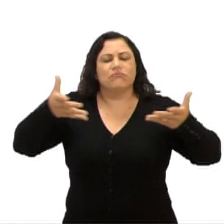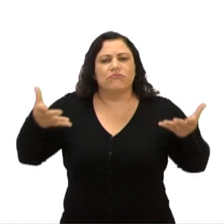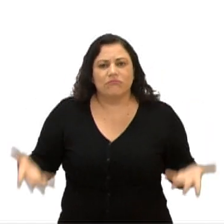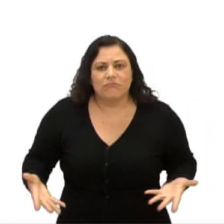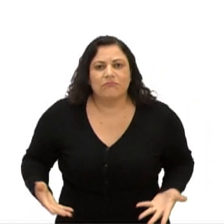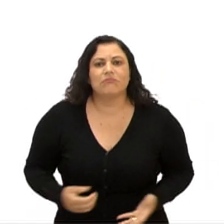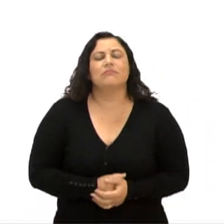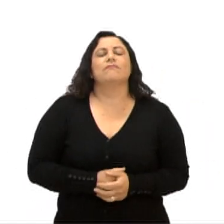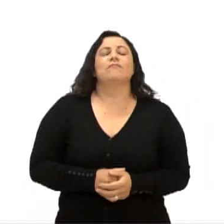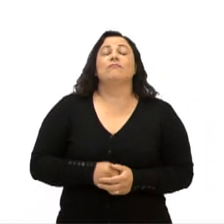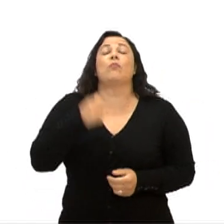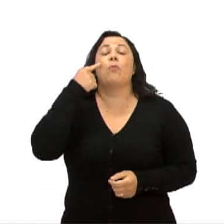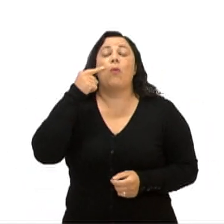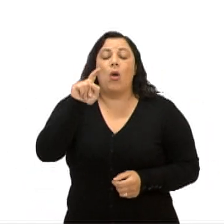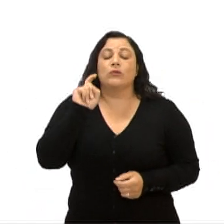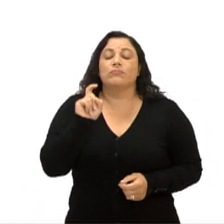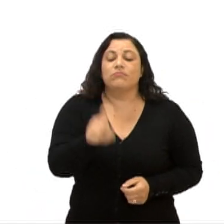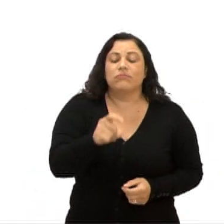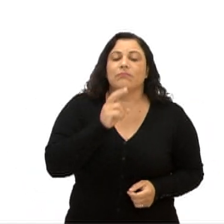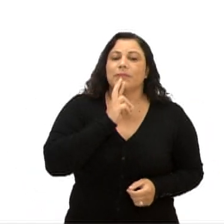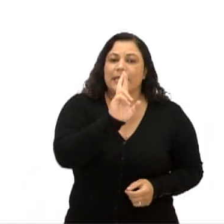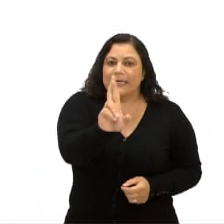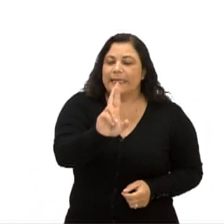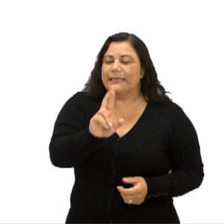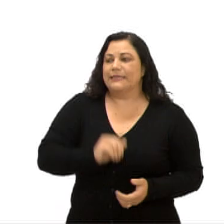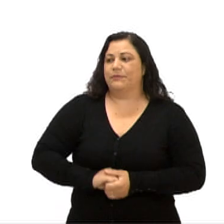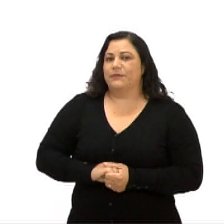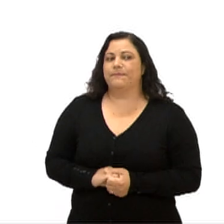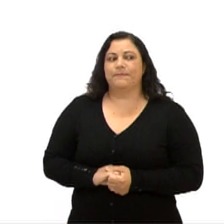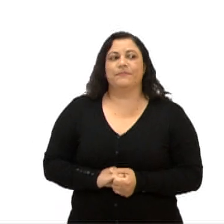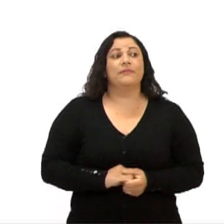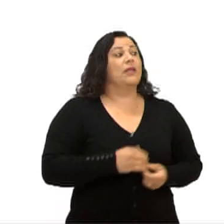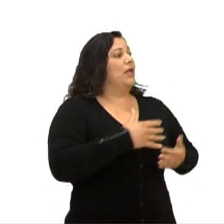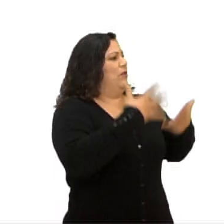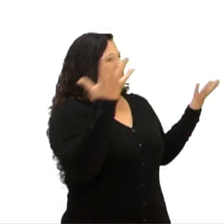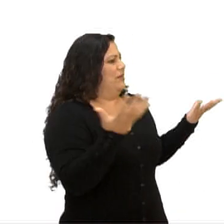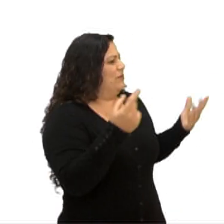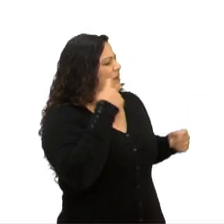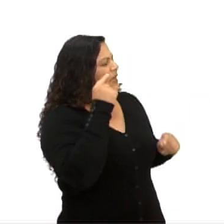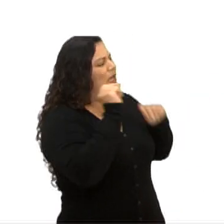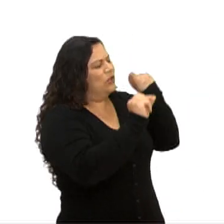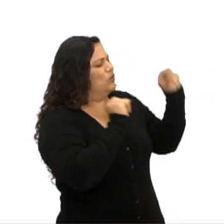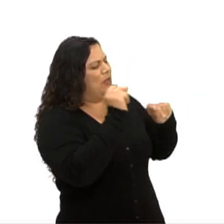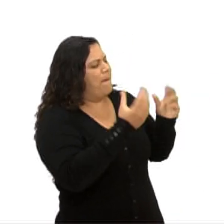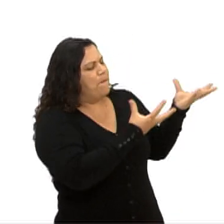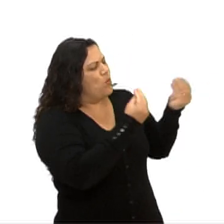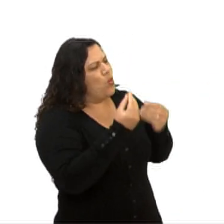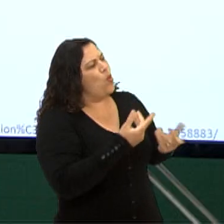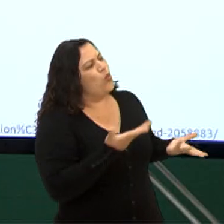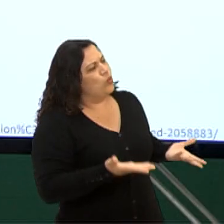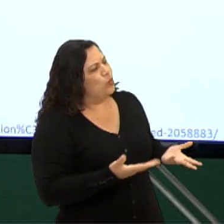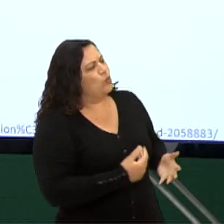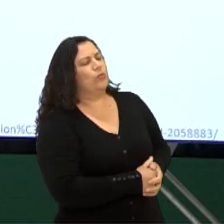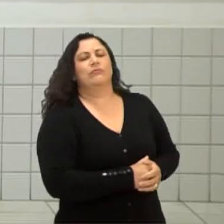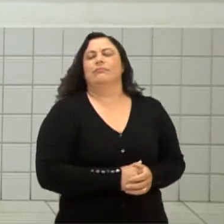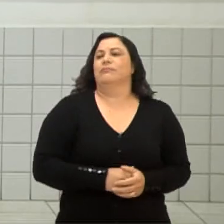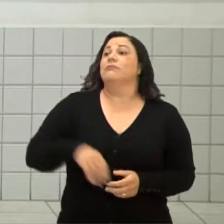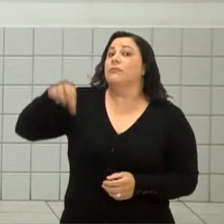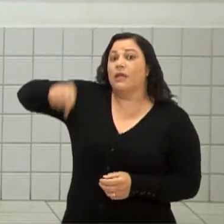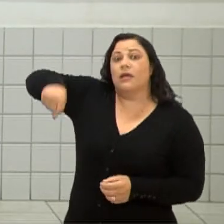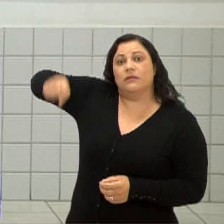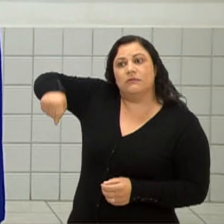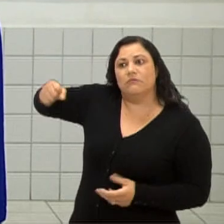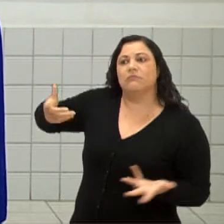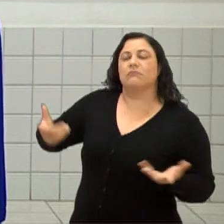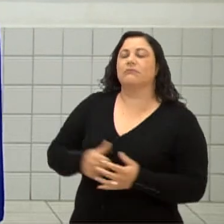o dedinho no botão para responder. Enquanto isso, tem um monte de comentário, eu acho, né, Fran? Tem. O Rafael, lá